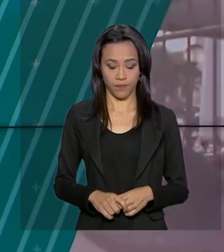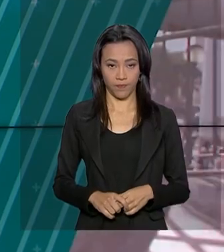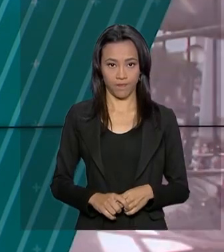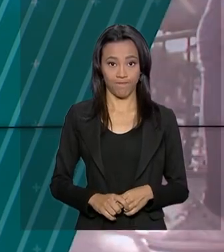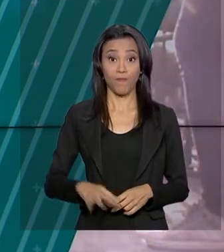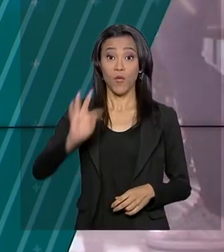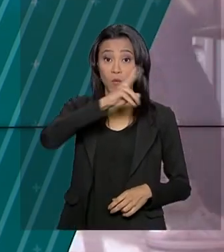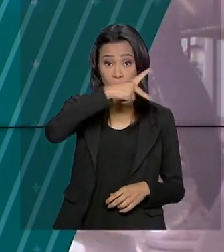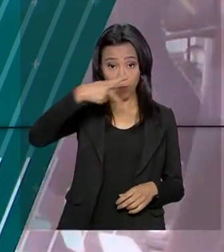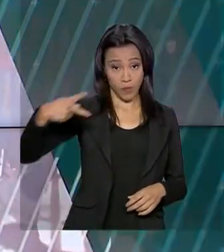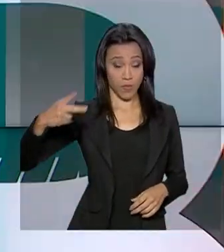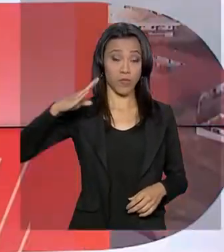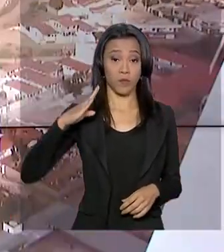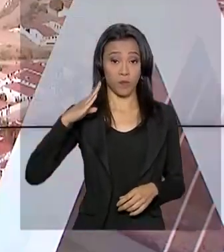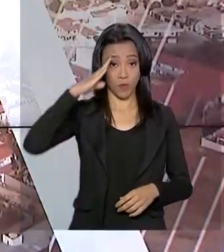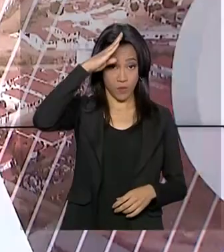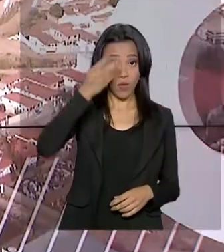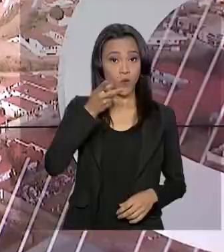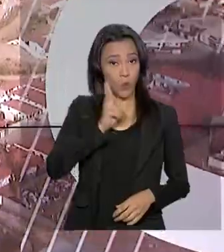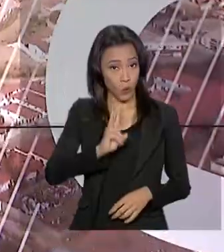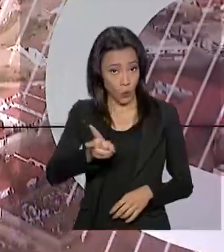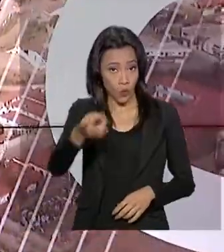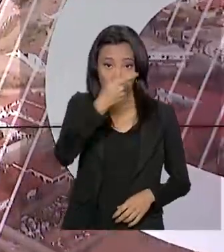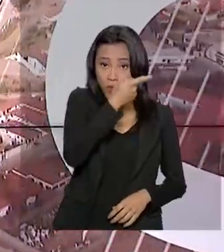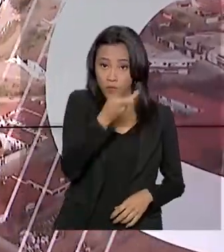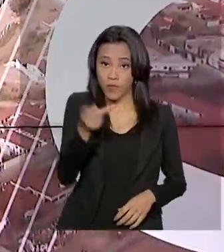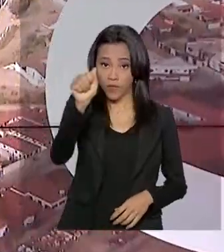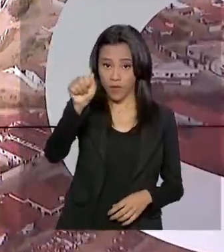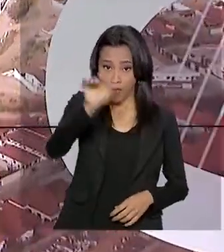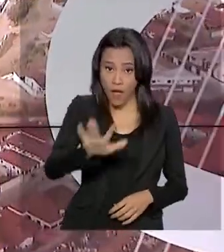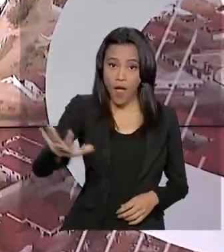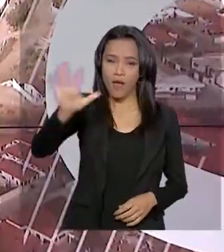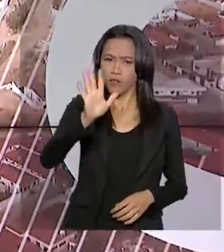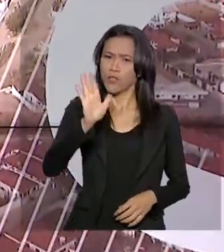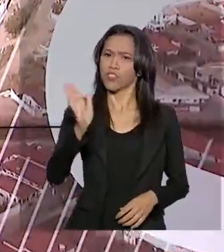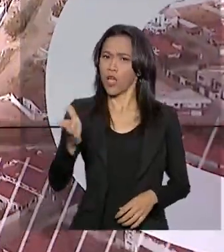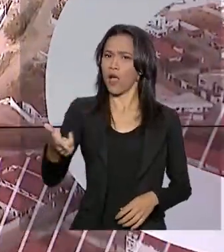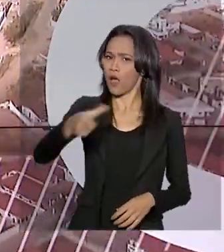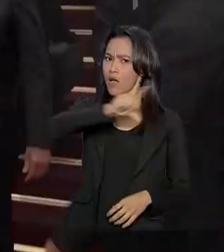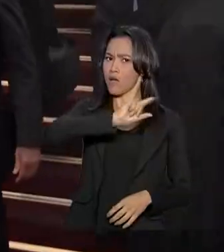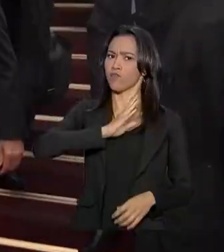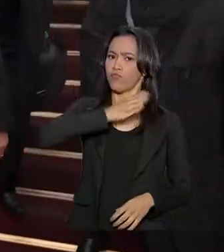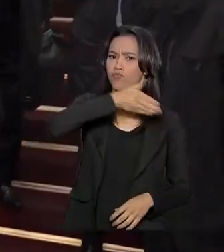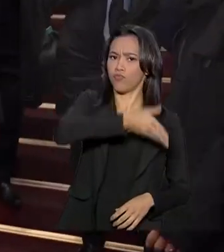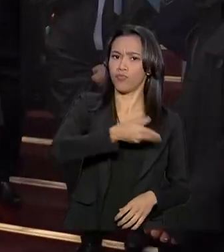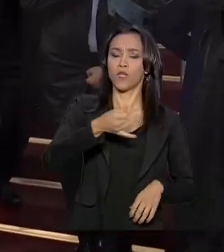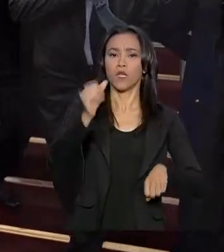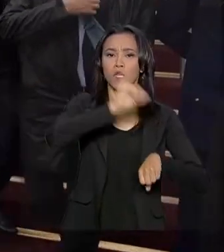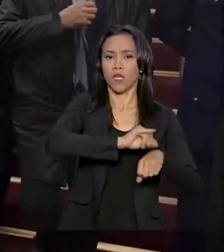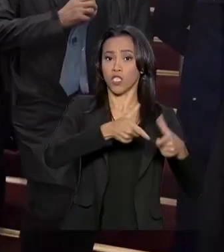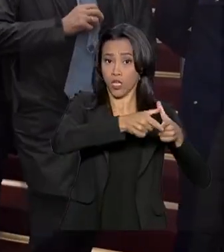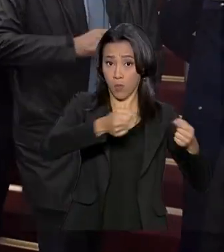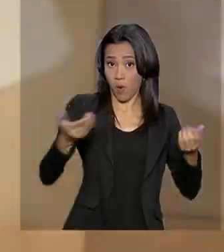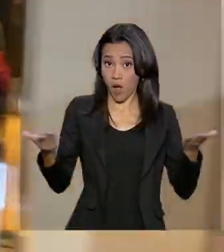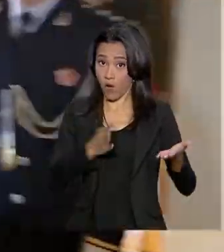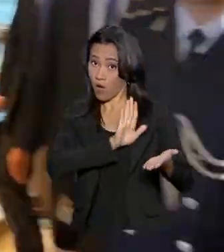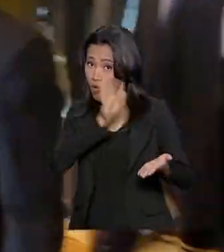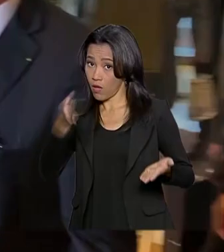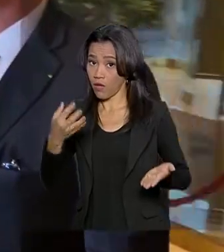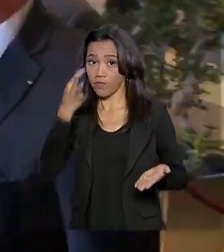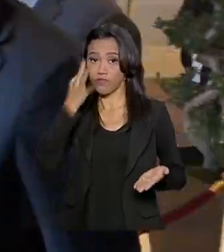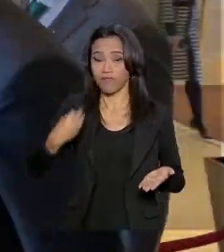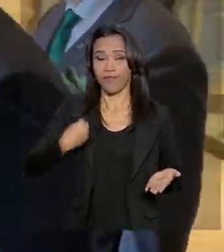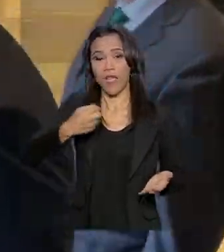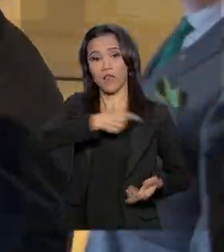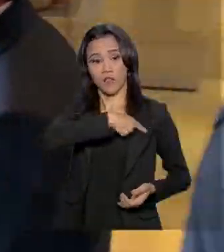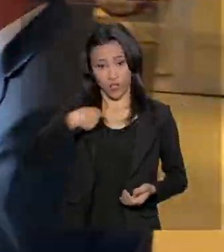O presidente Jair Bolsonaro continua a visita à Ásia. Ele já esteve em Tóquio, no Japão, e agora está na China. Em Pequim,